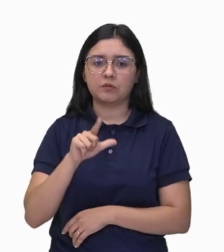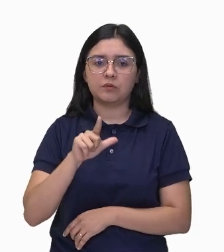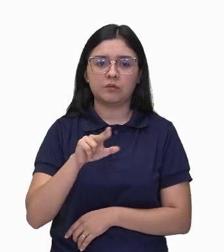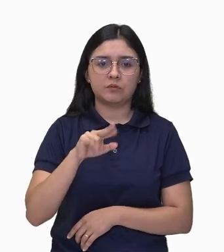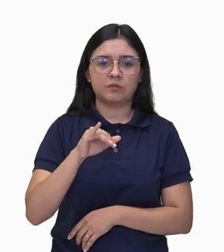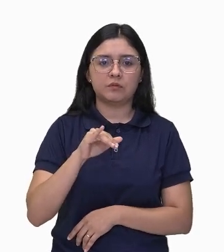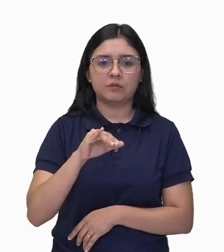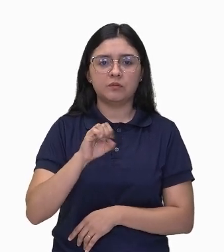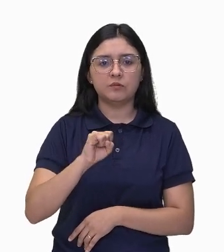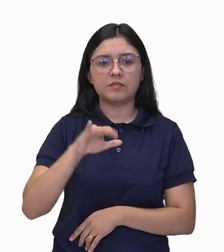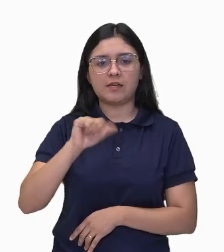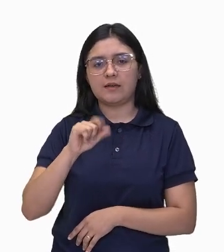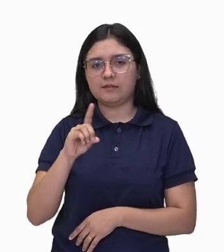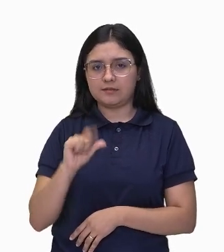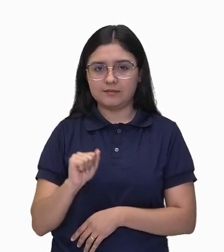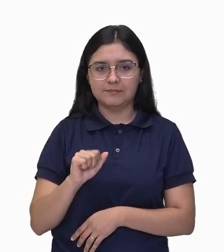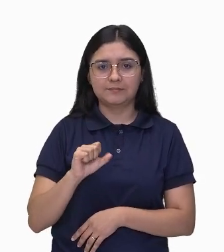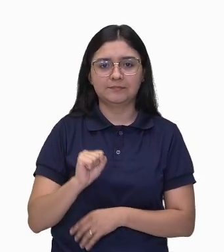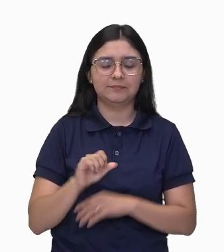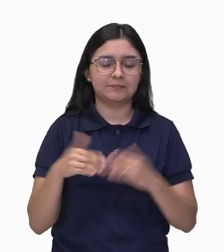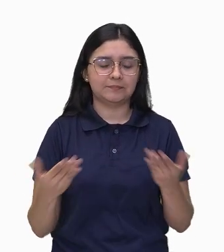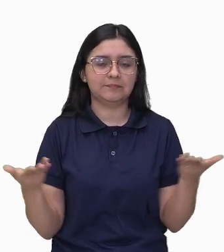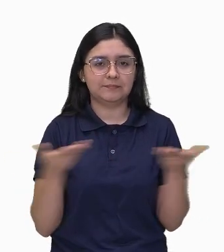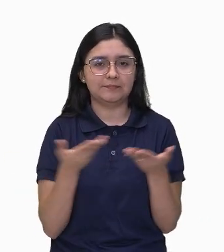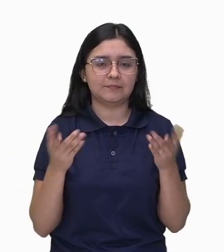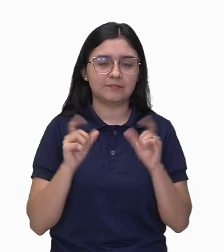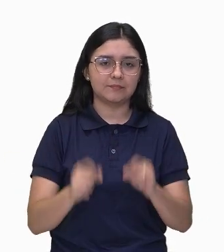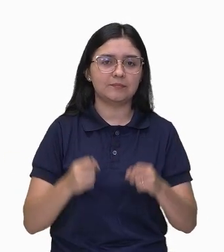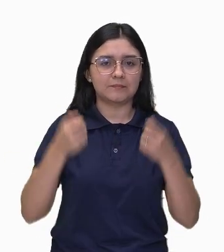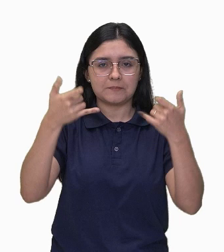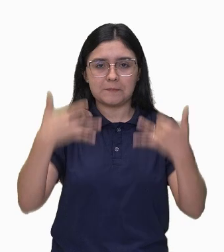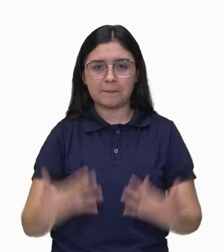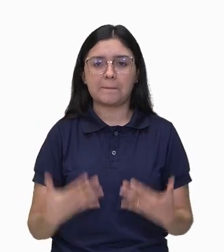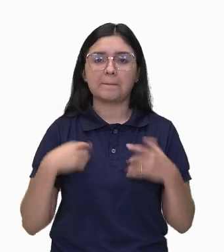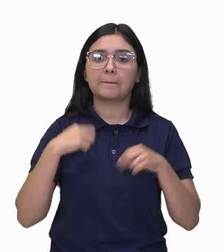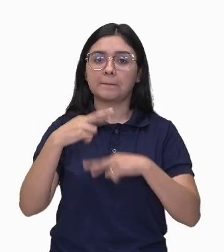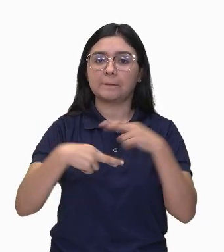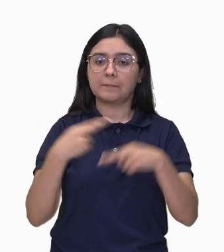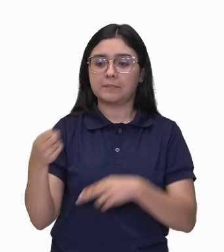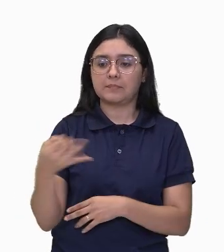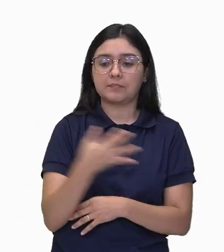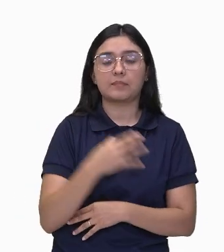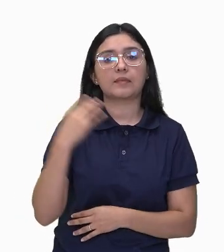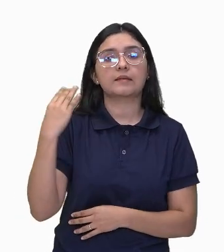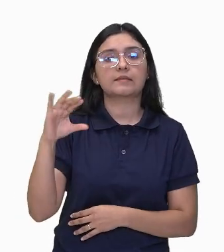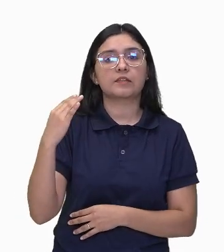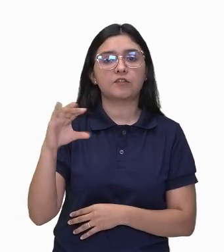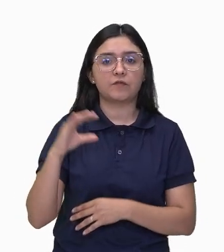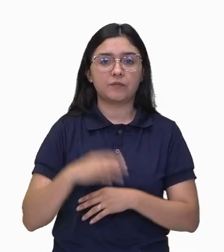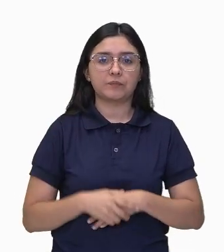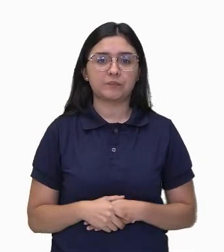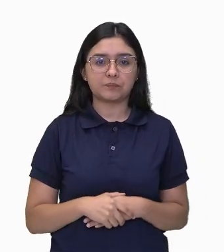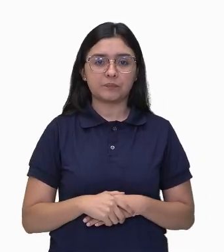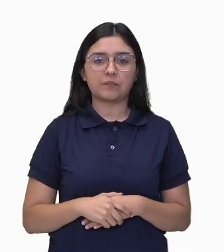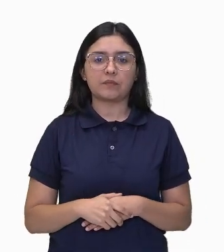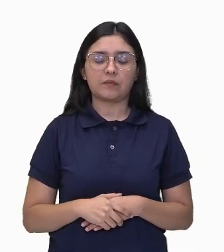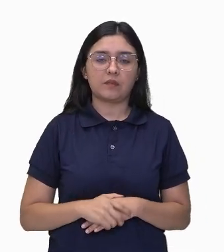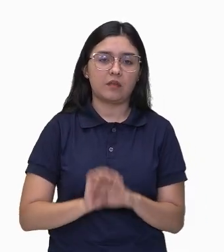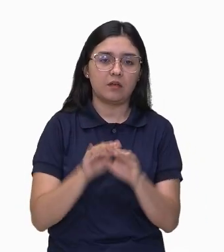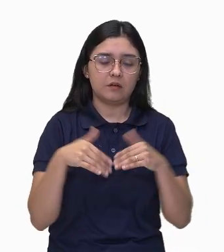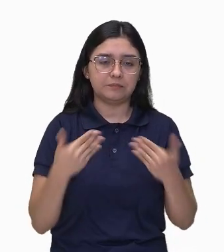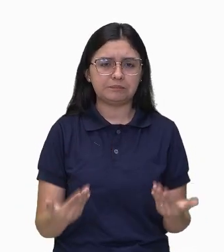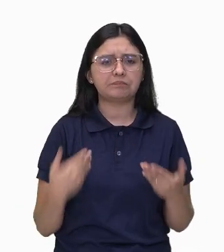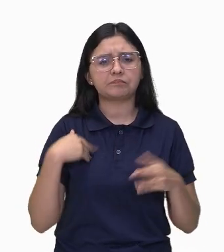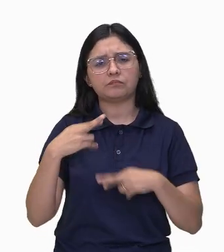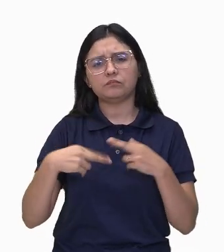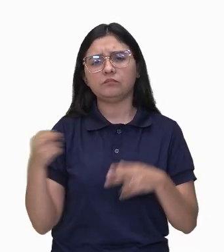Lusíadas. E agora vamos falar então, né, sobre o renascimento científico, tá? Então, o renascimento ele